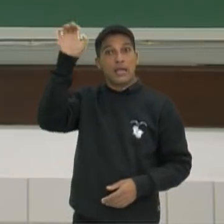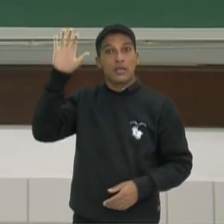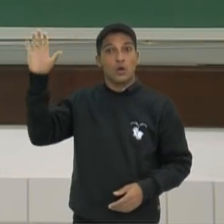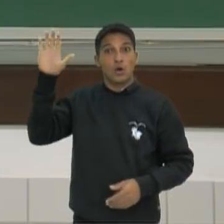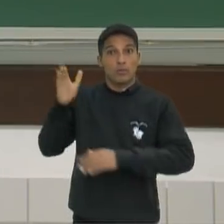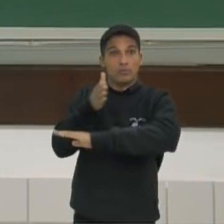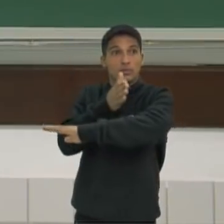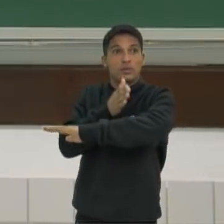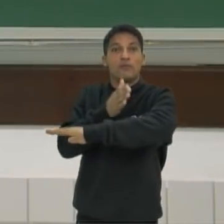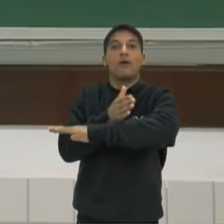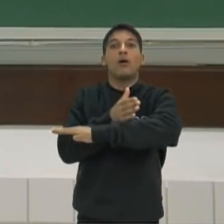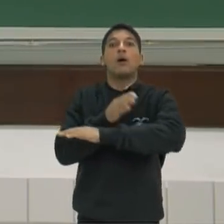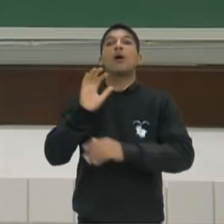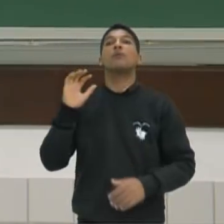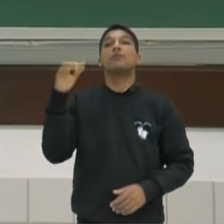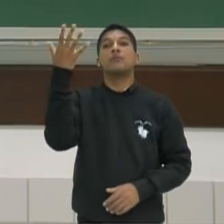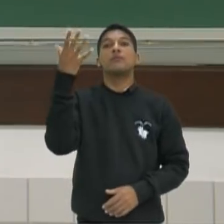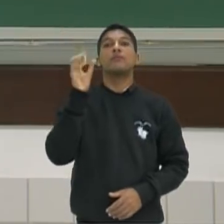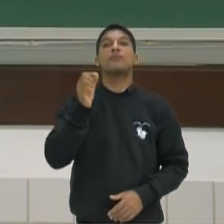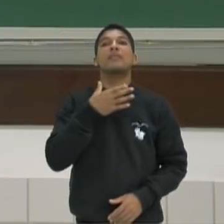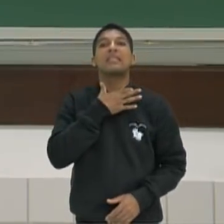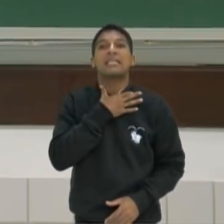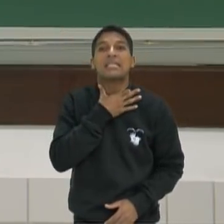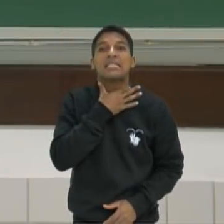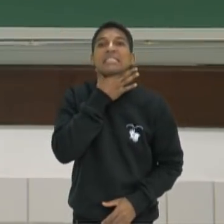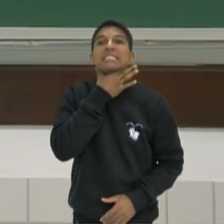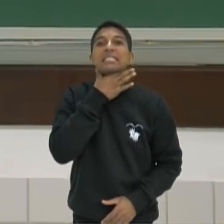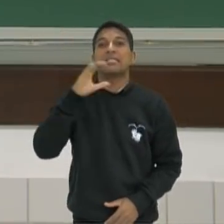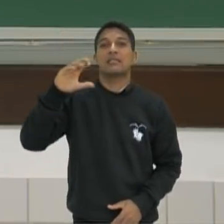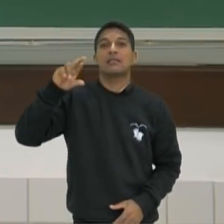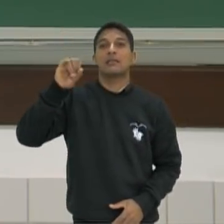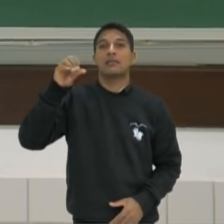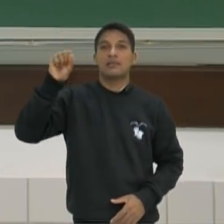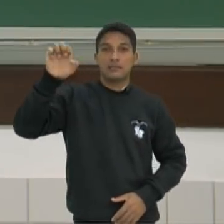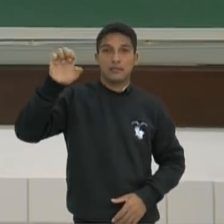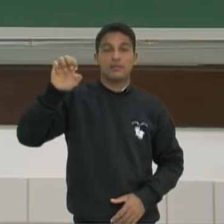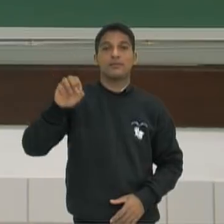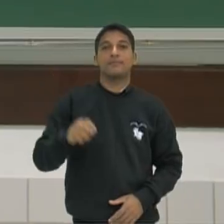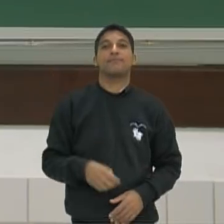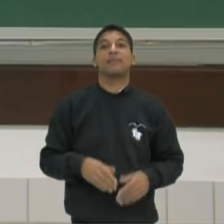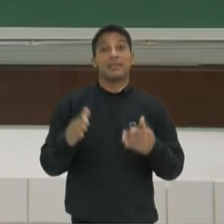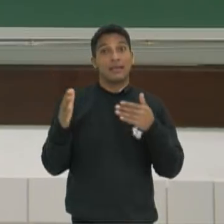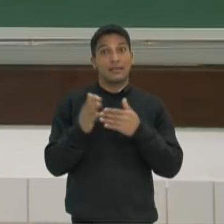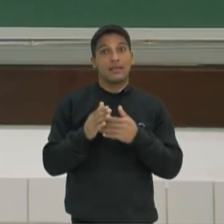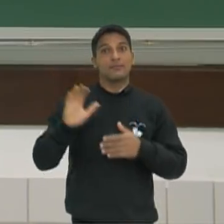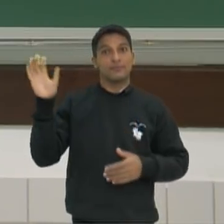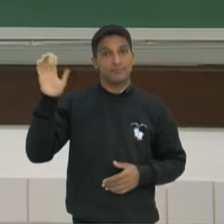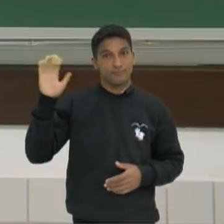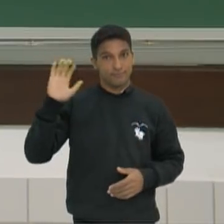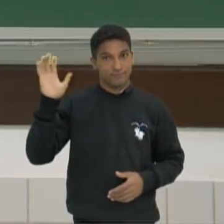uma grande crise. E é isso aí, pessoal. Até a próxima e a gente se vê.